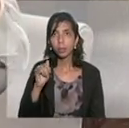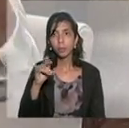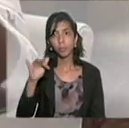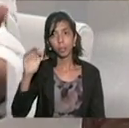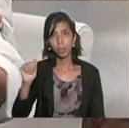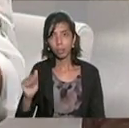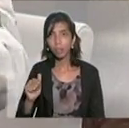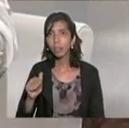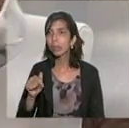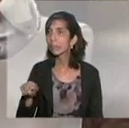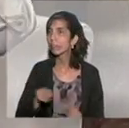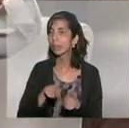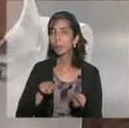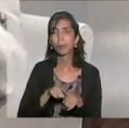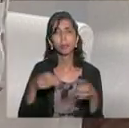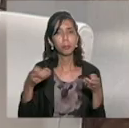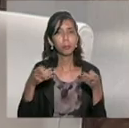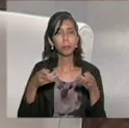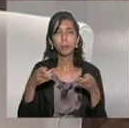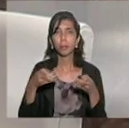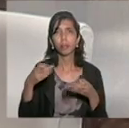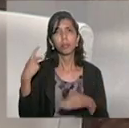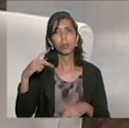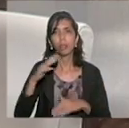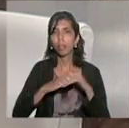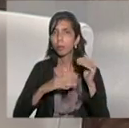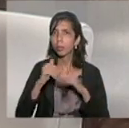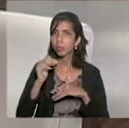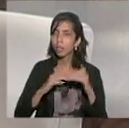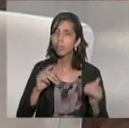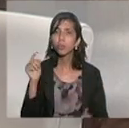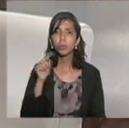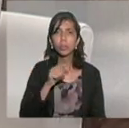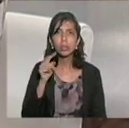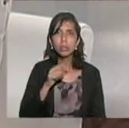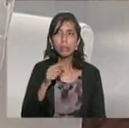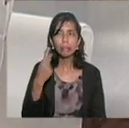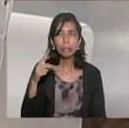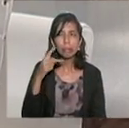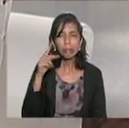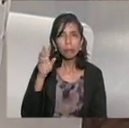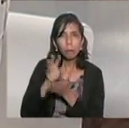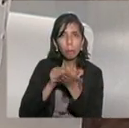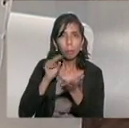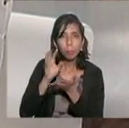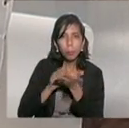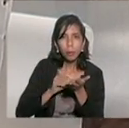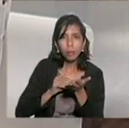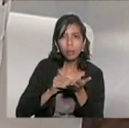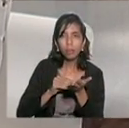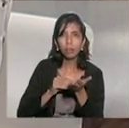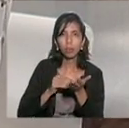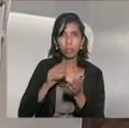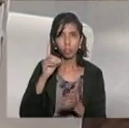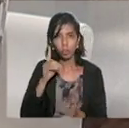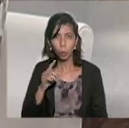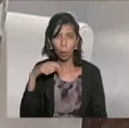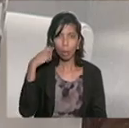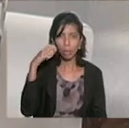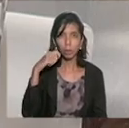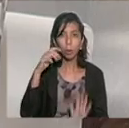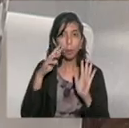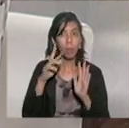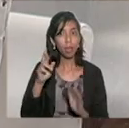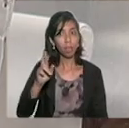Ferreira, outra grandíssima mestre, a maior, uma das nossas maiores. Enfim, você bebeu nessa fonte como ator e